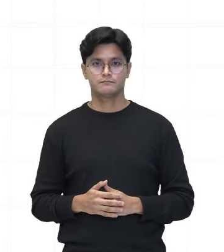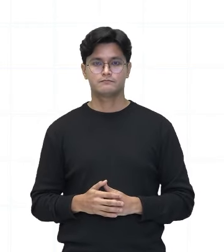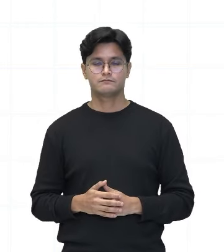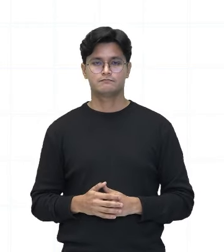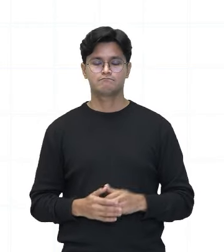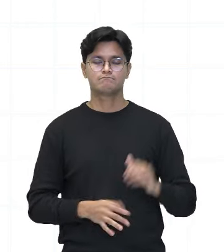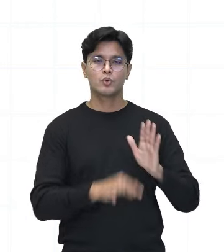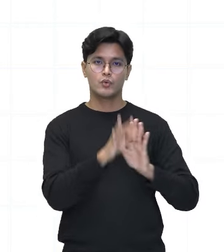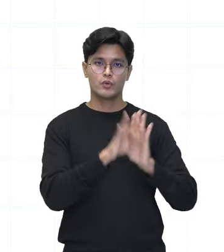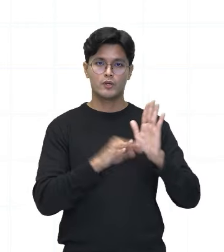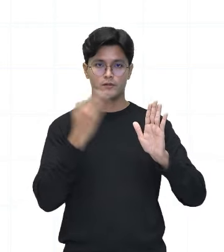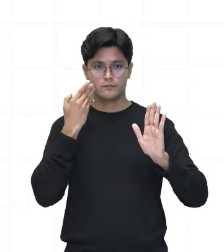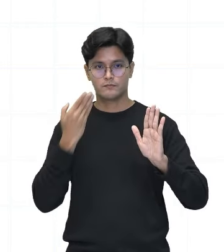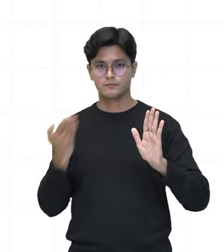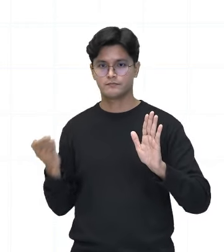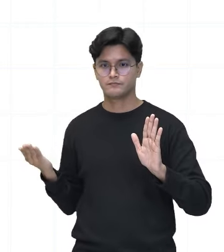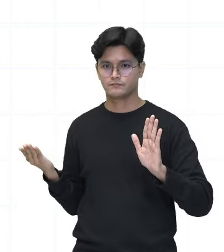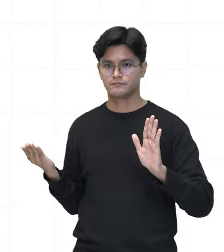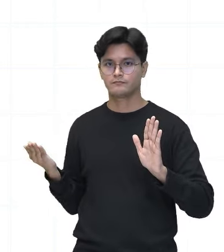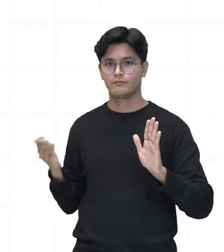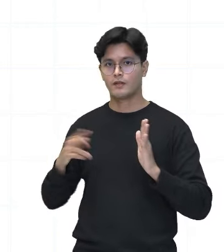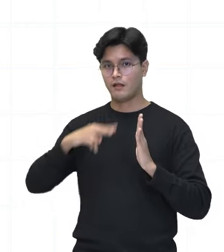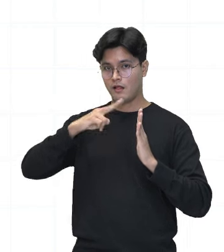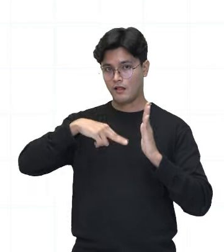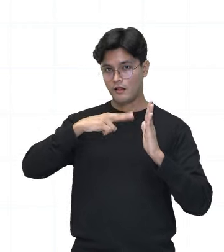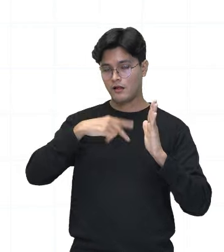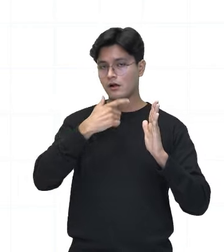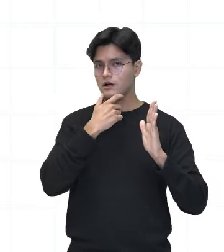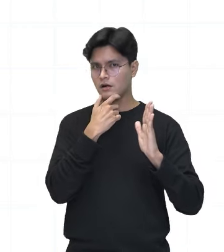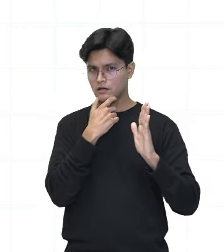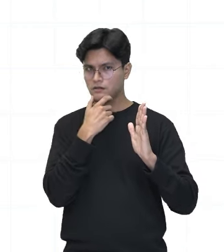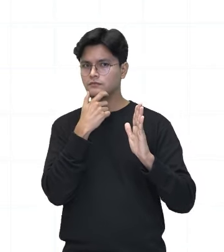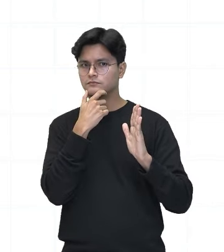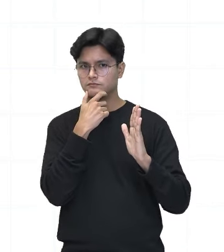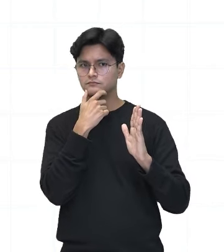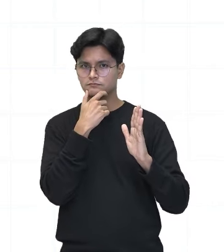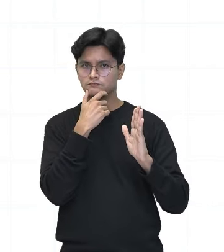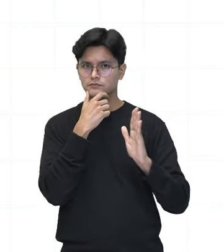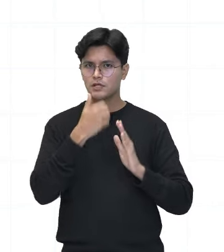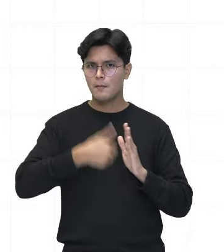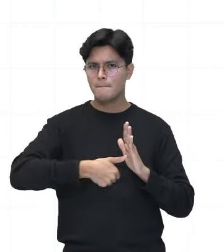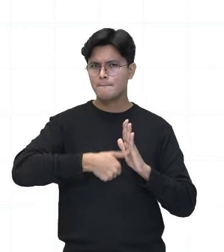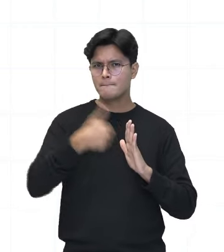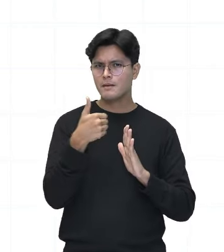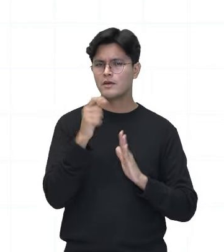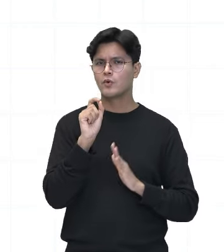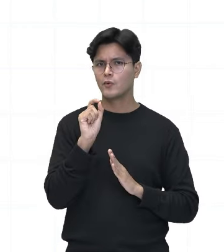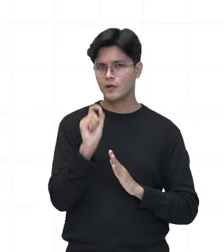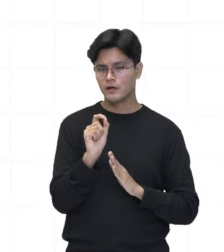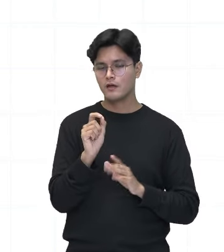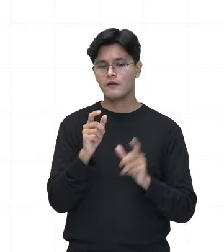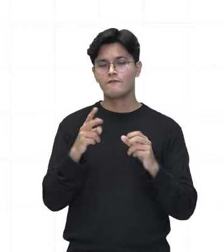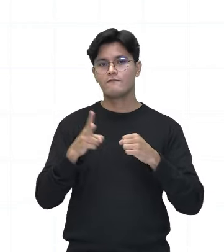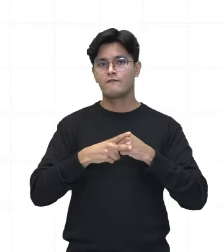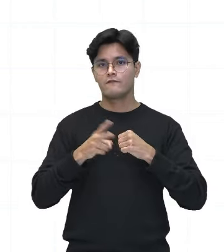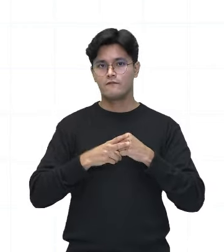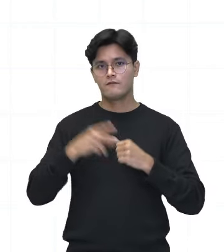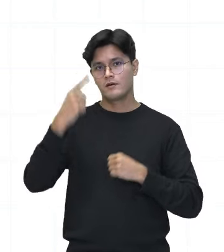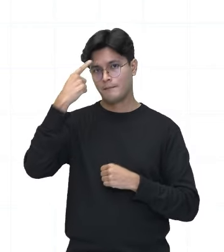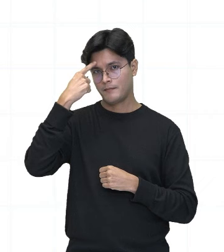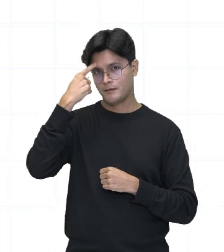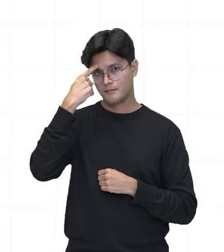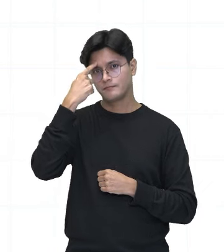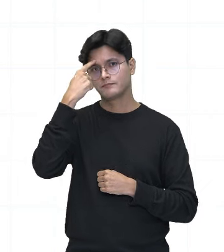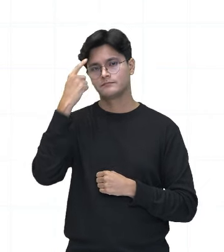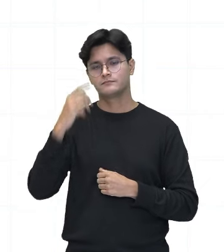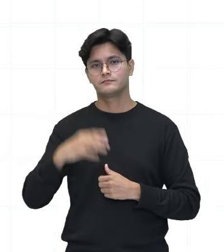texto. Então, at first, né? De primeira, I thought, aqui é o verbo pensar, não é? One of my